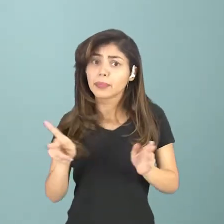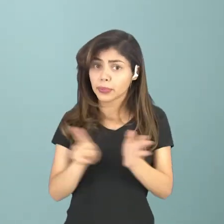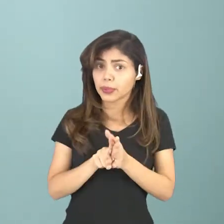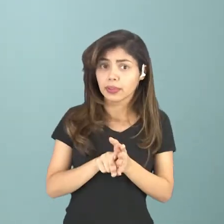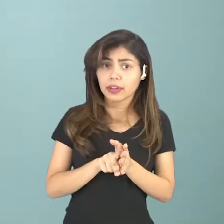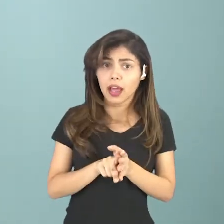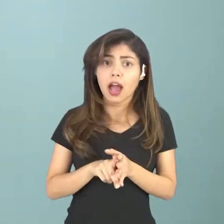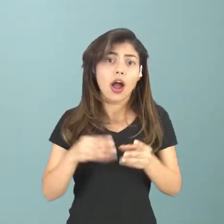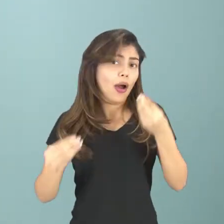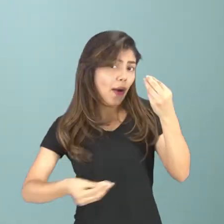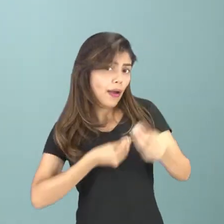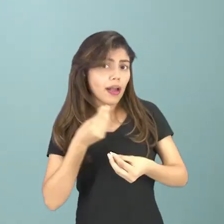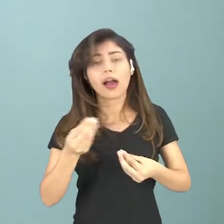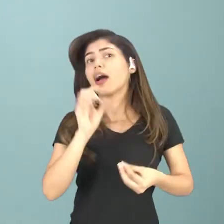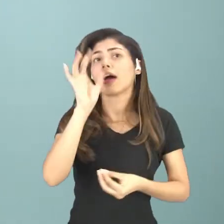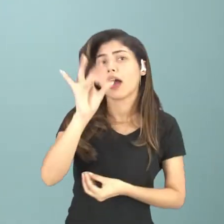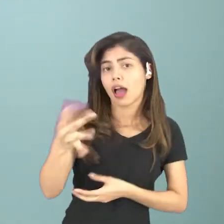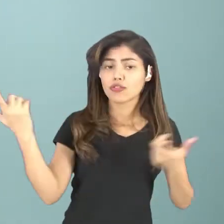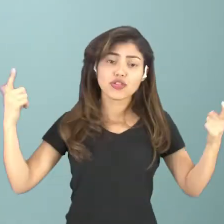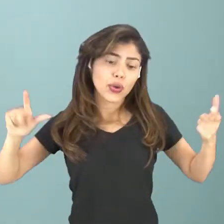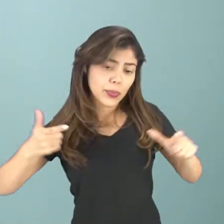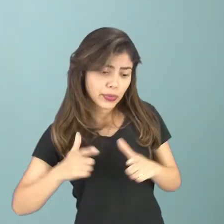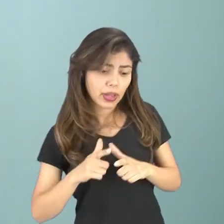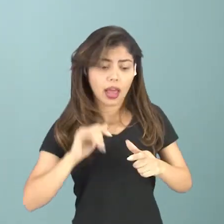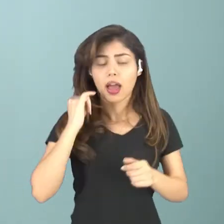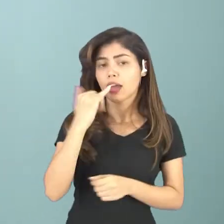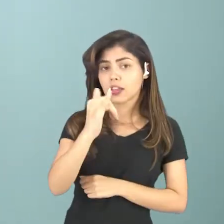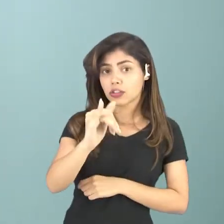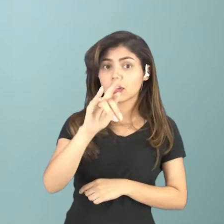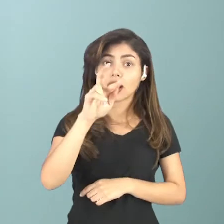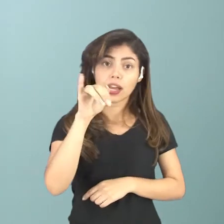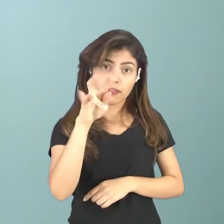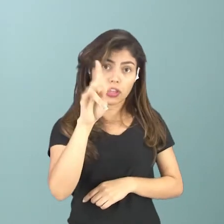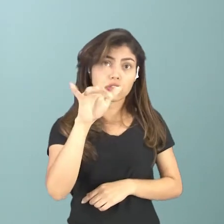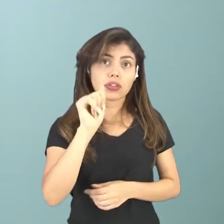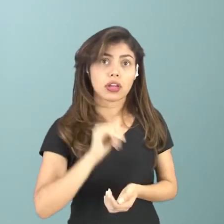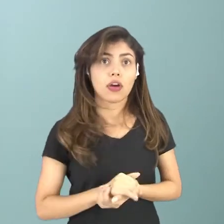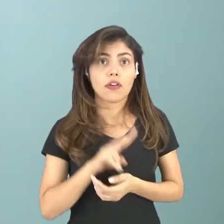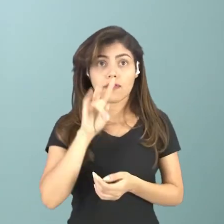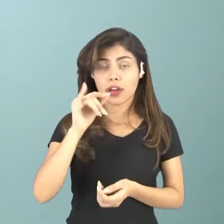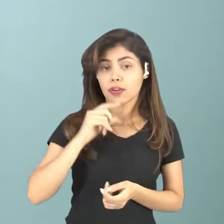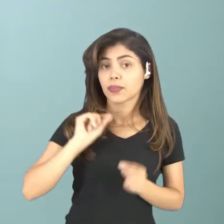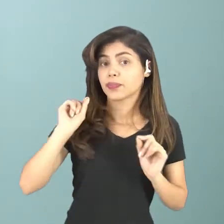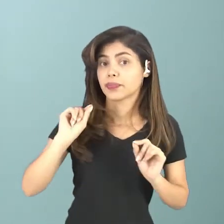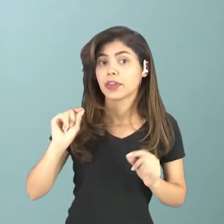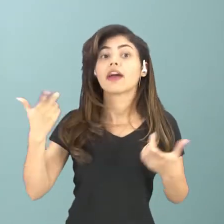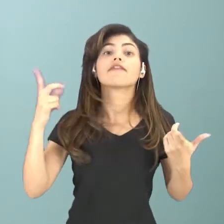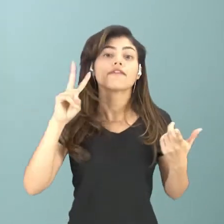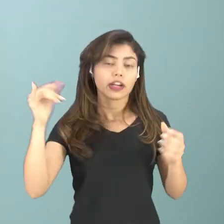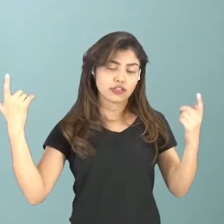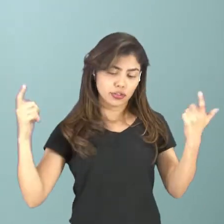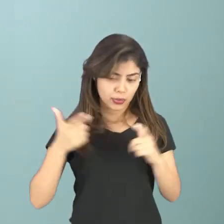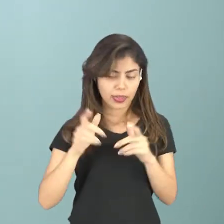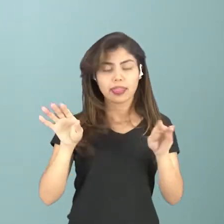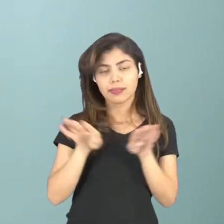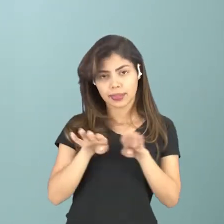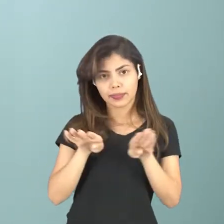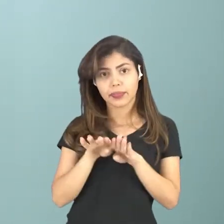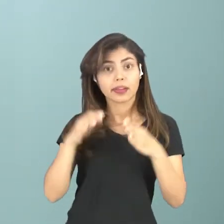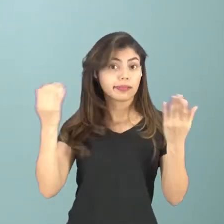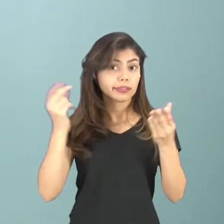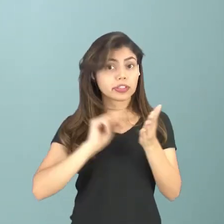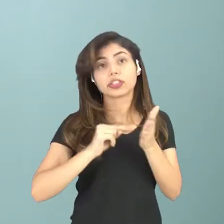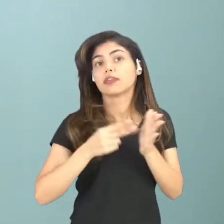do solo, esse corpo ele pode armazenar energia gravitacional enquanto estiver nessa posição. E conforme uma